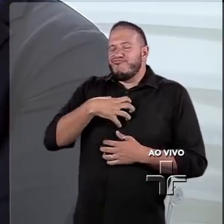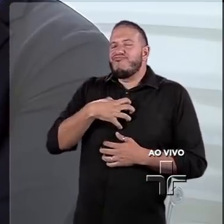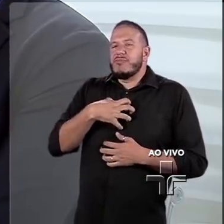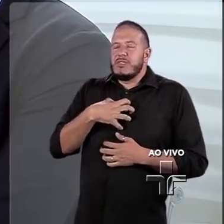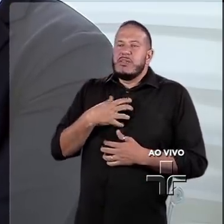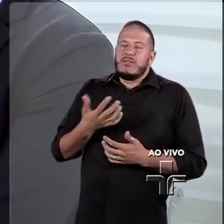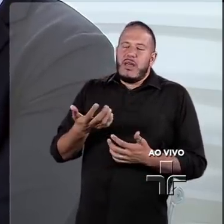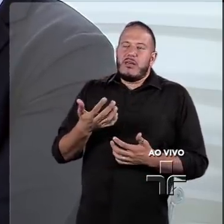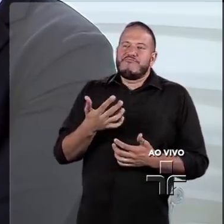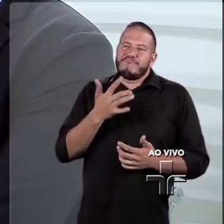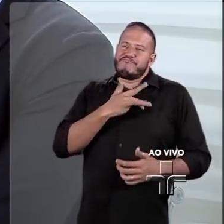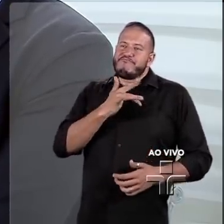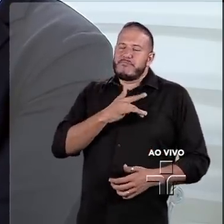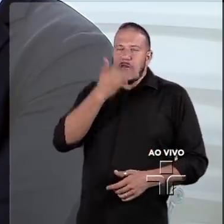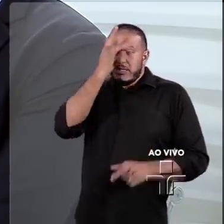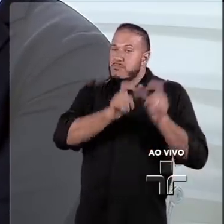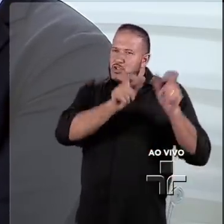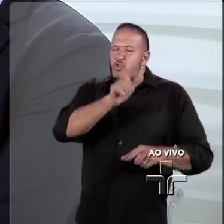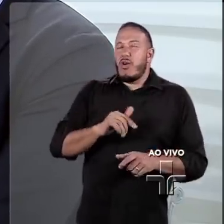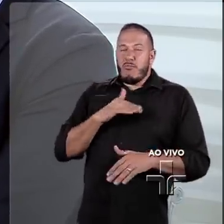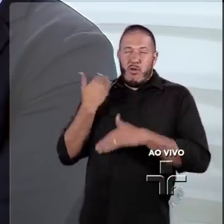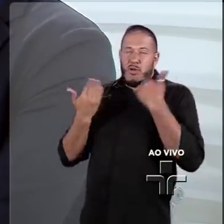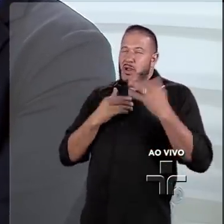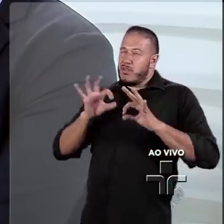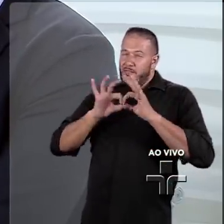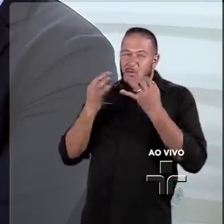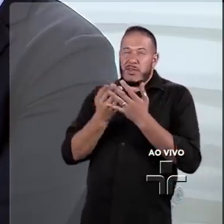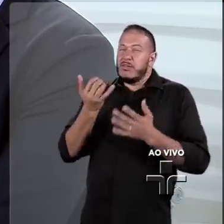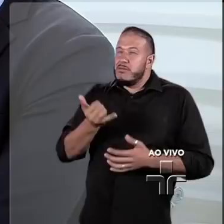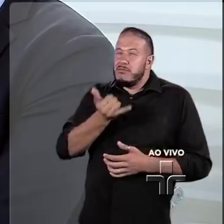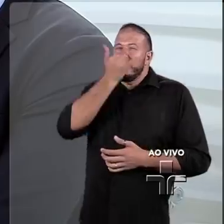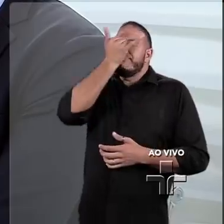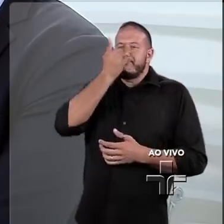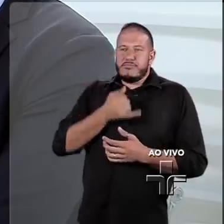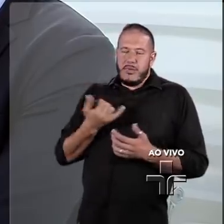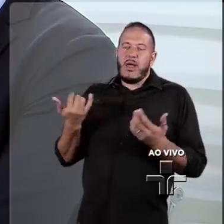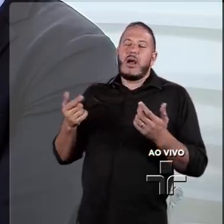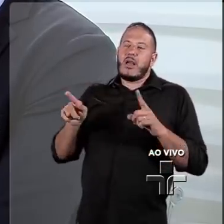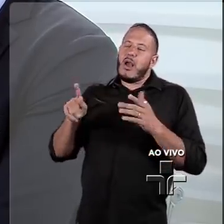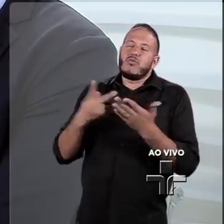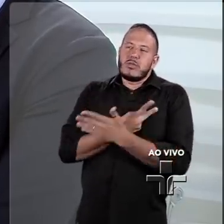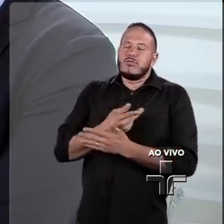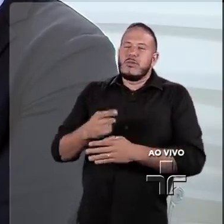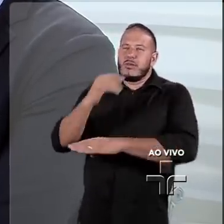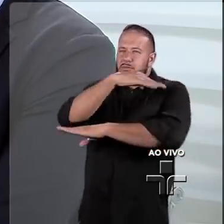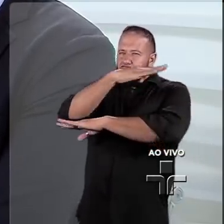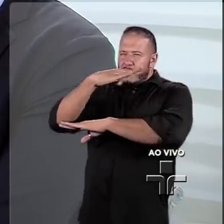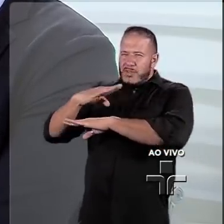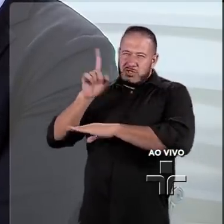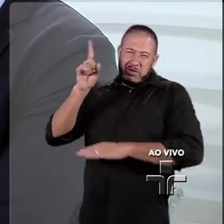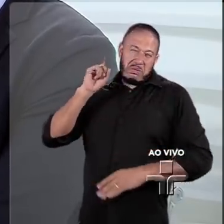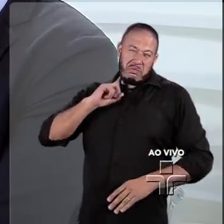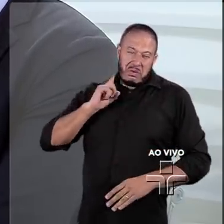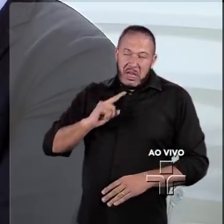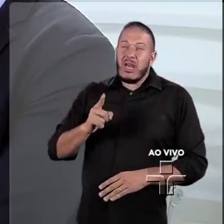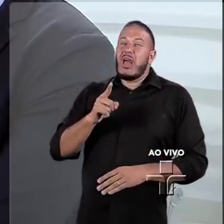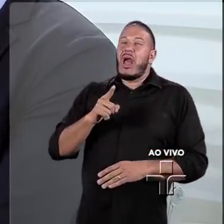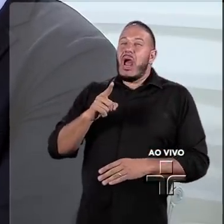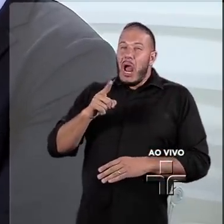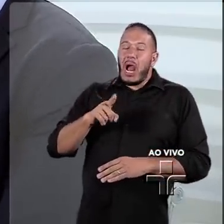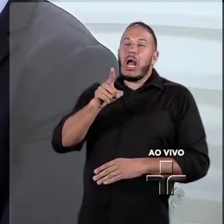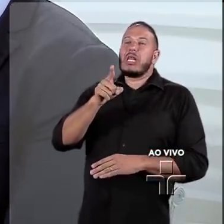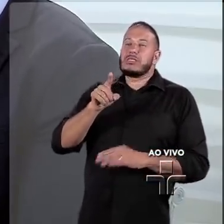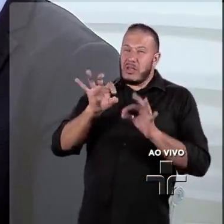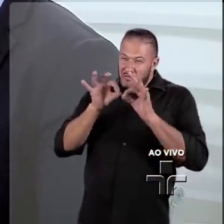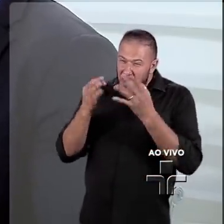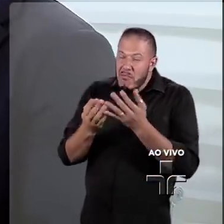a família das vítimas, enfim, é um grande desastre ambiental, um grande desastre para aquelas pessoas, para aquelas famílias.